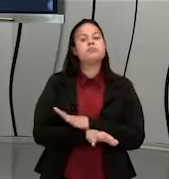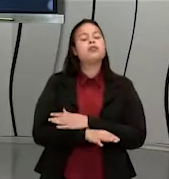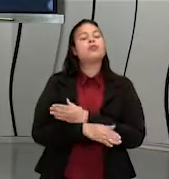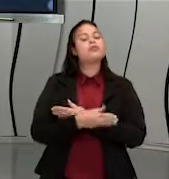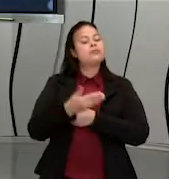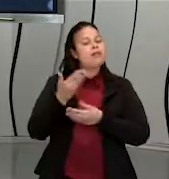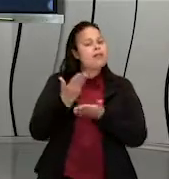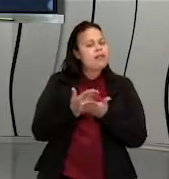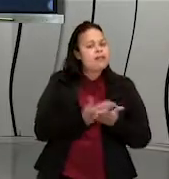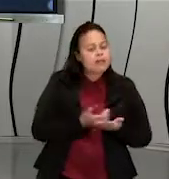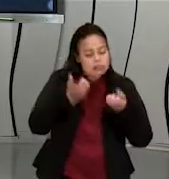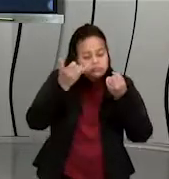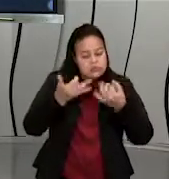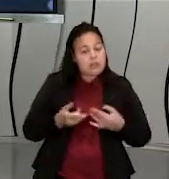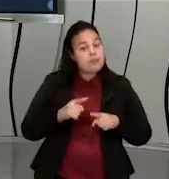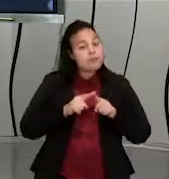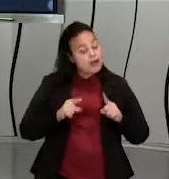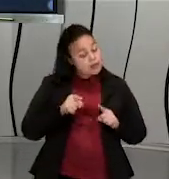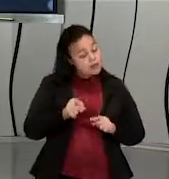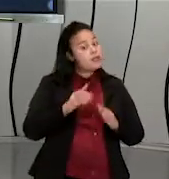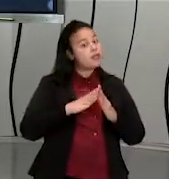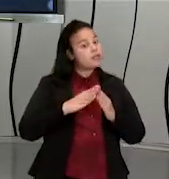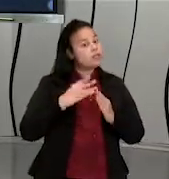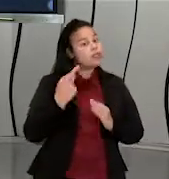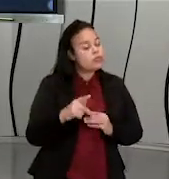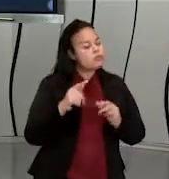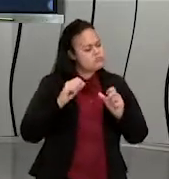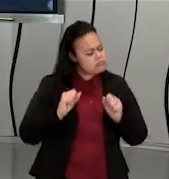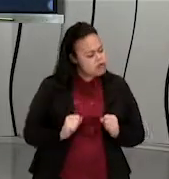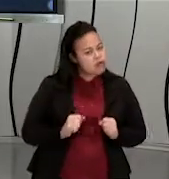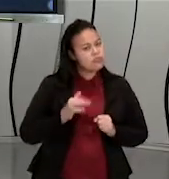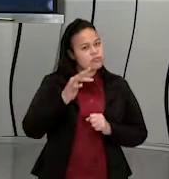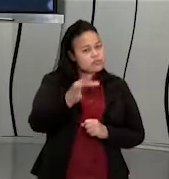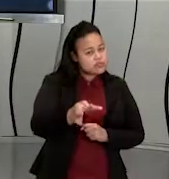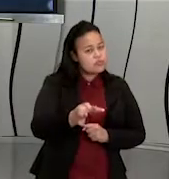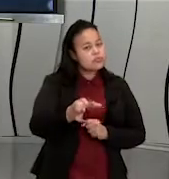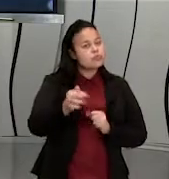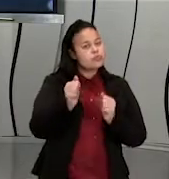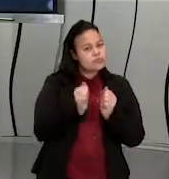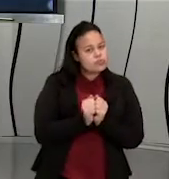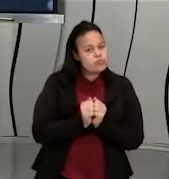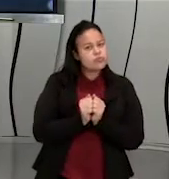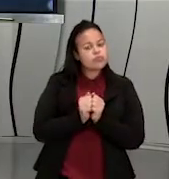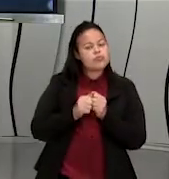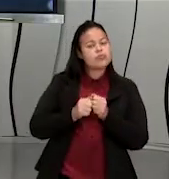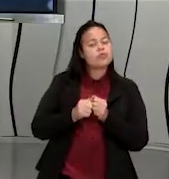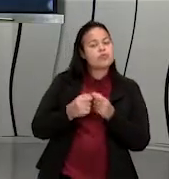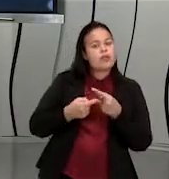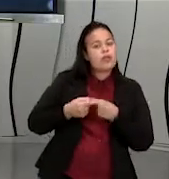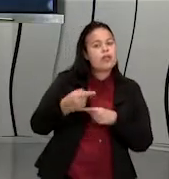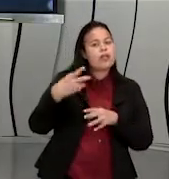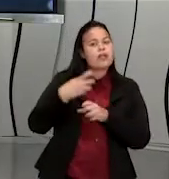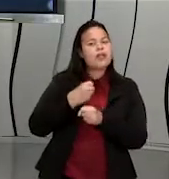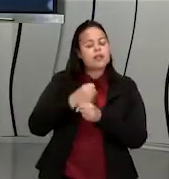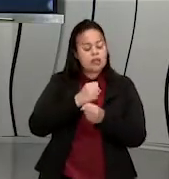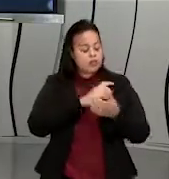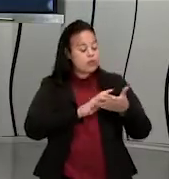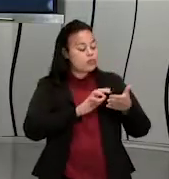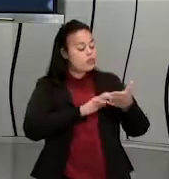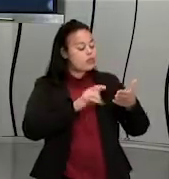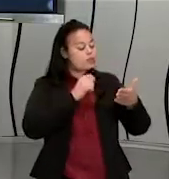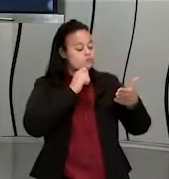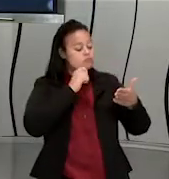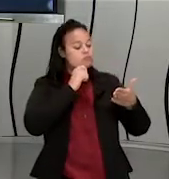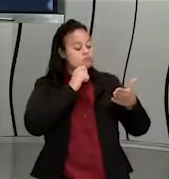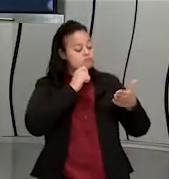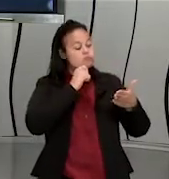te explicar. Mas aí você pode estar fazendo depois, ou acompanha aqui comigo, na próxima conta, você pode ligar a calculadora aí e fazer